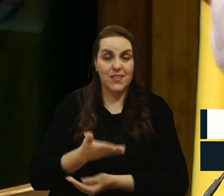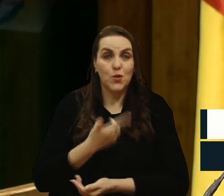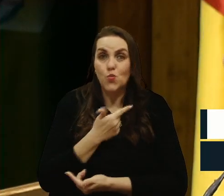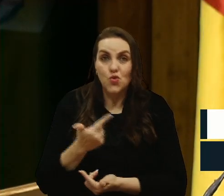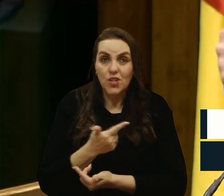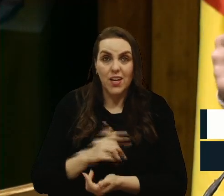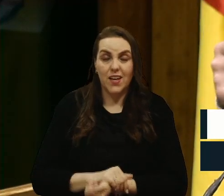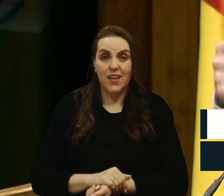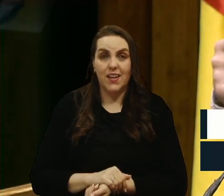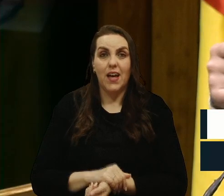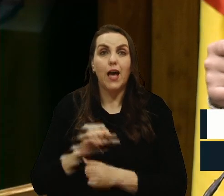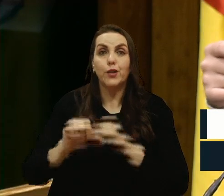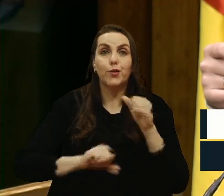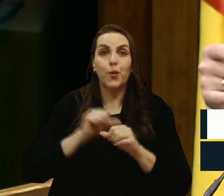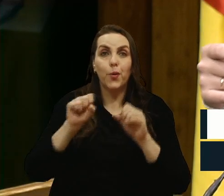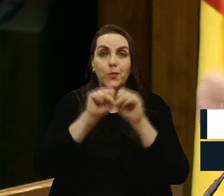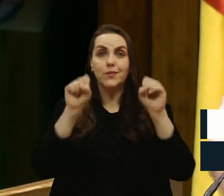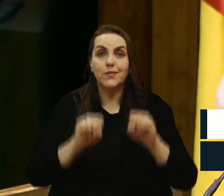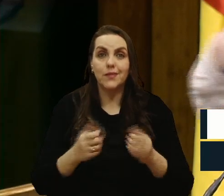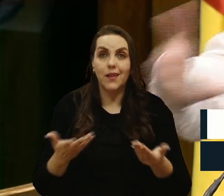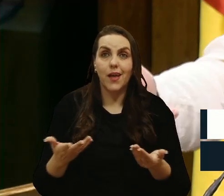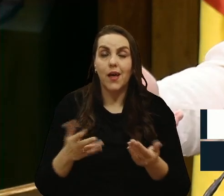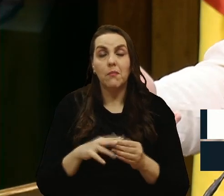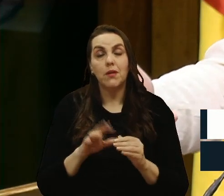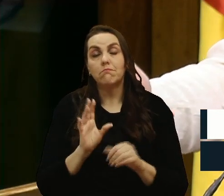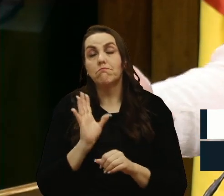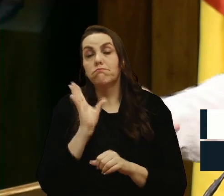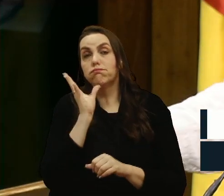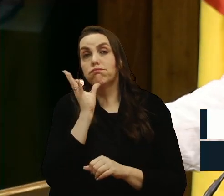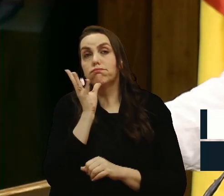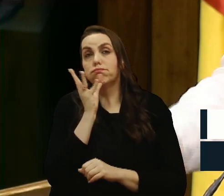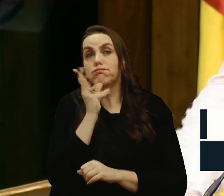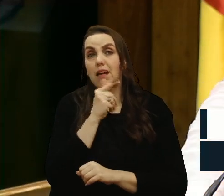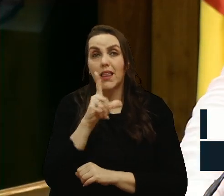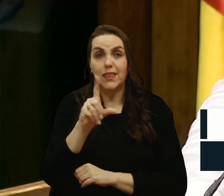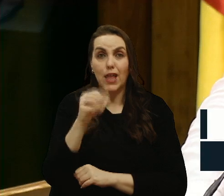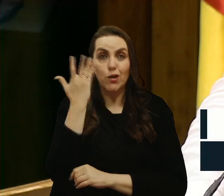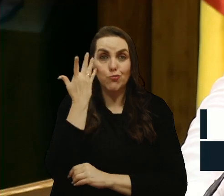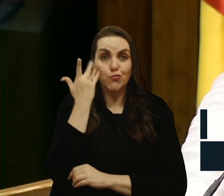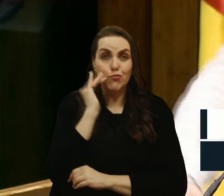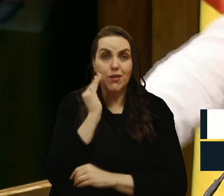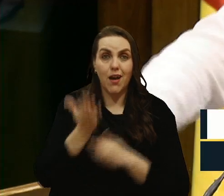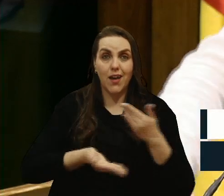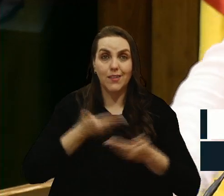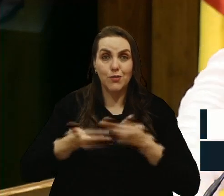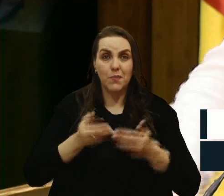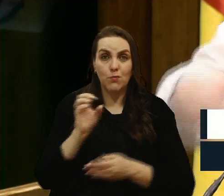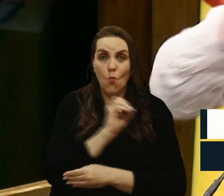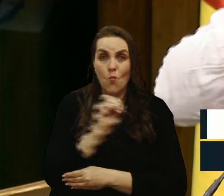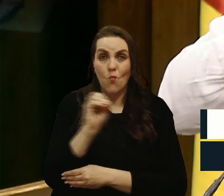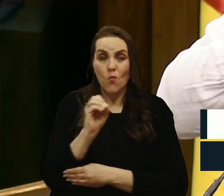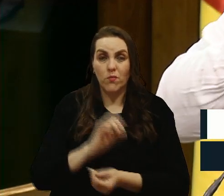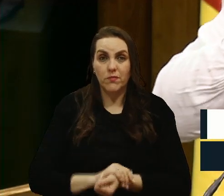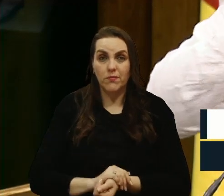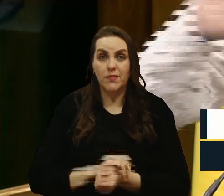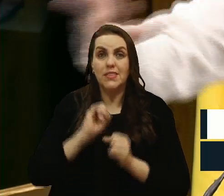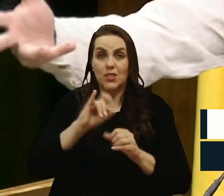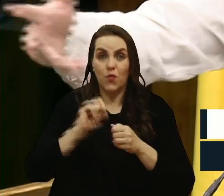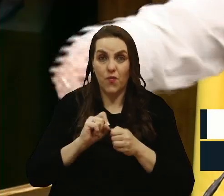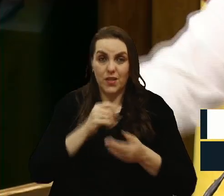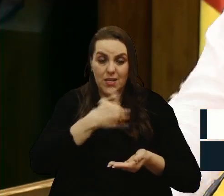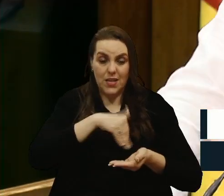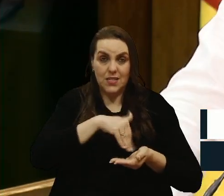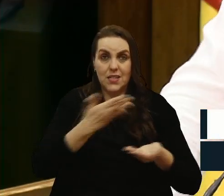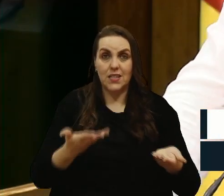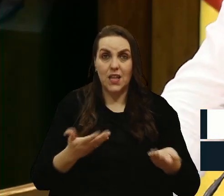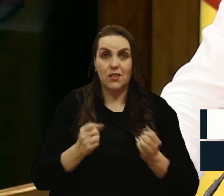resolvem trocar o sistema, vereadora Lisandro Fiuza. Ficam 10 dias sem atender ninguém. O que é isso? Se eu faço isso no meu escritório, eu dou um